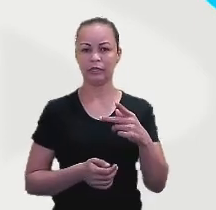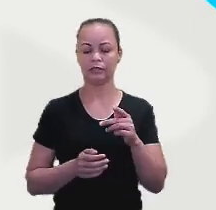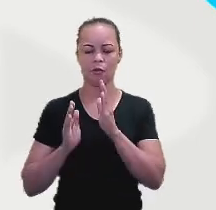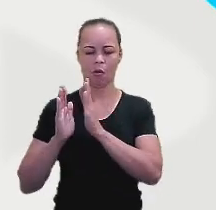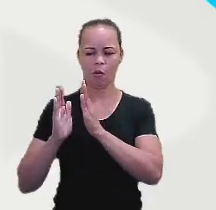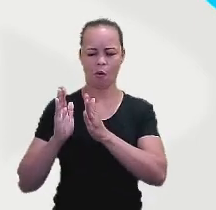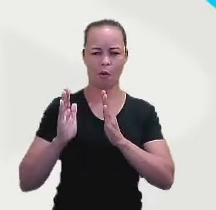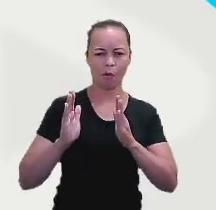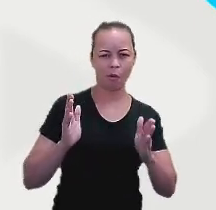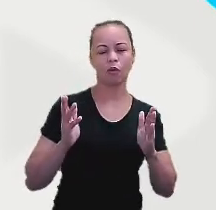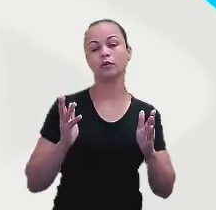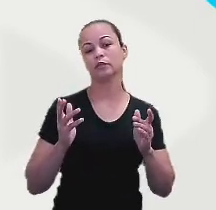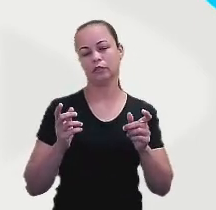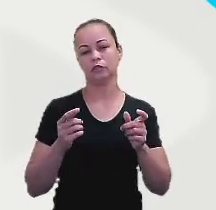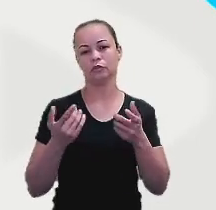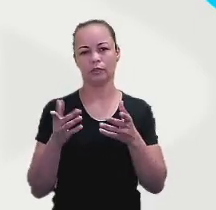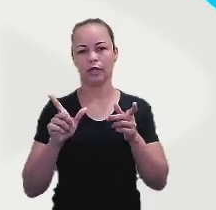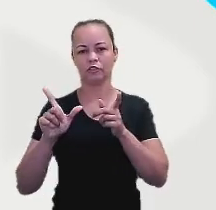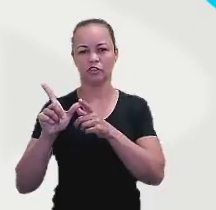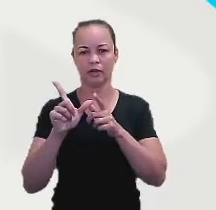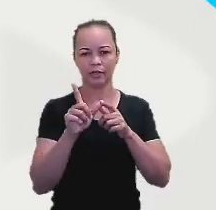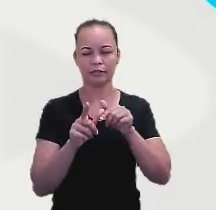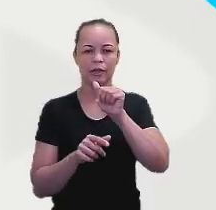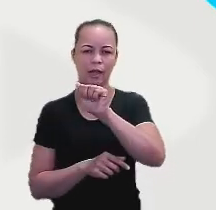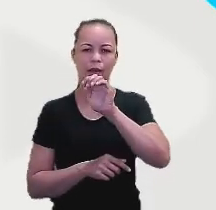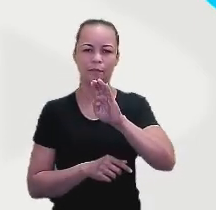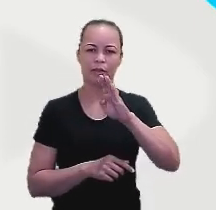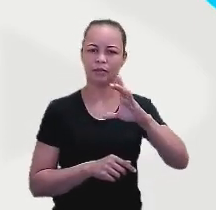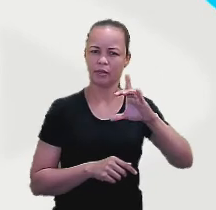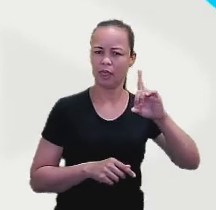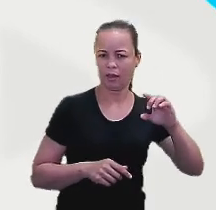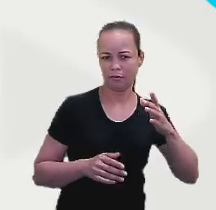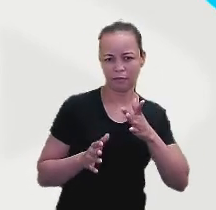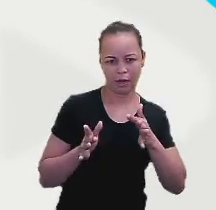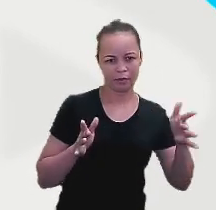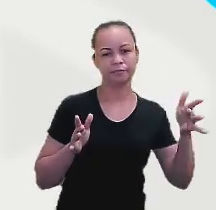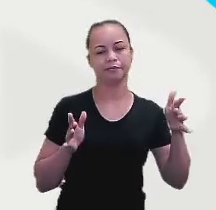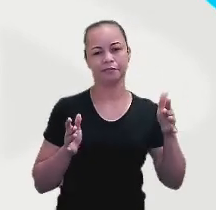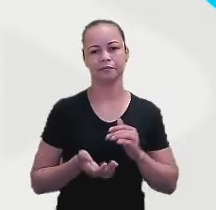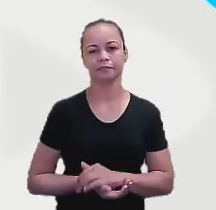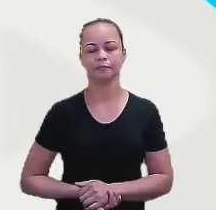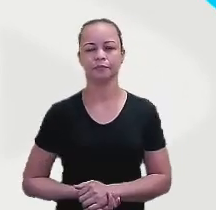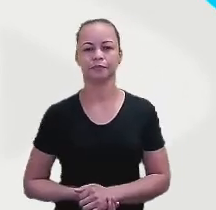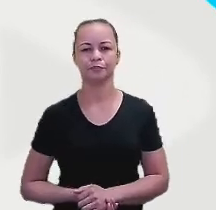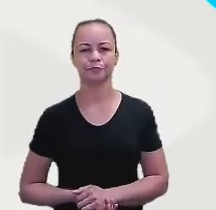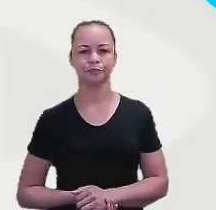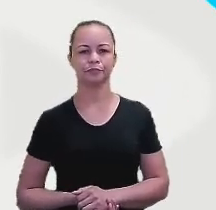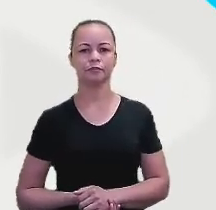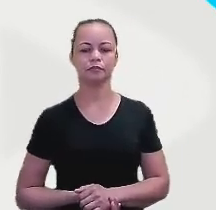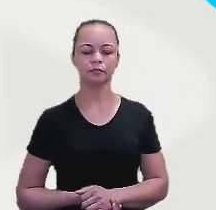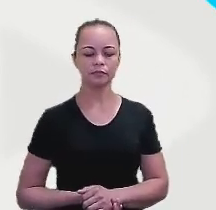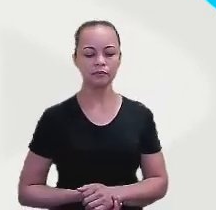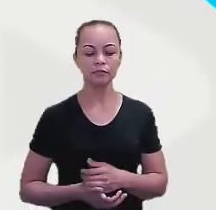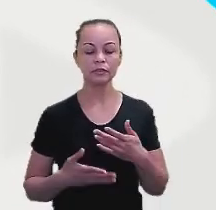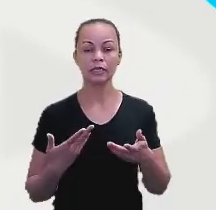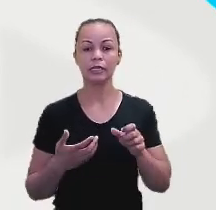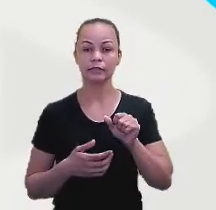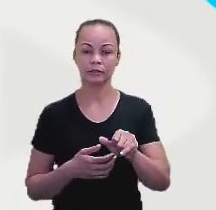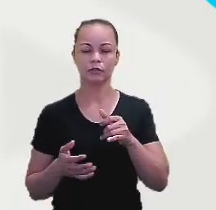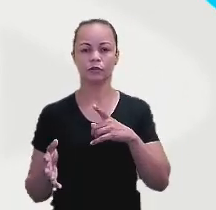de acordo com as letras do alfabeto. Então, A, B, C e por aí vai. Então, se eu tenho